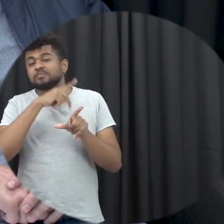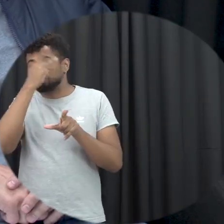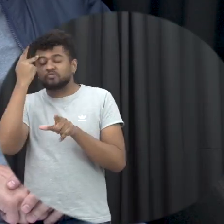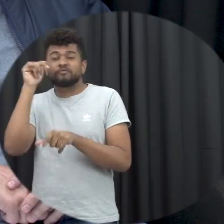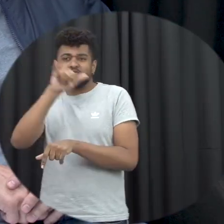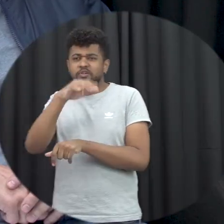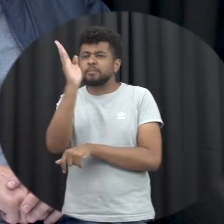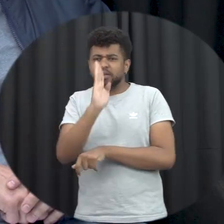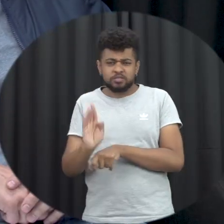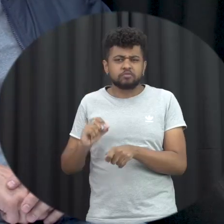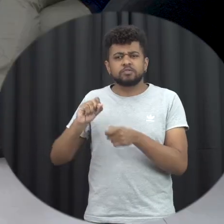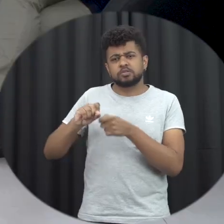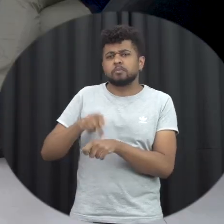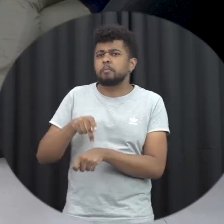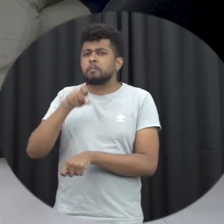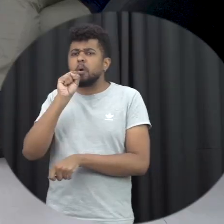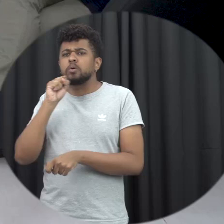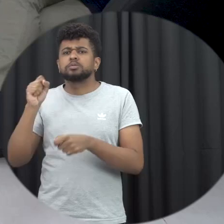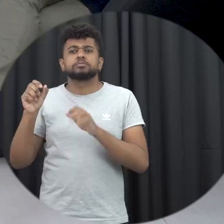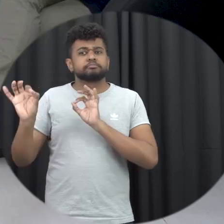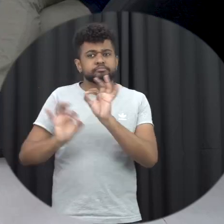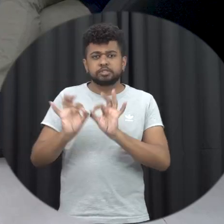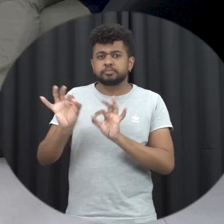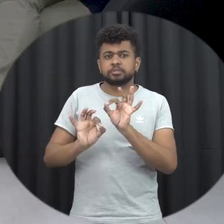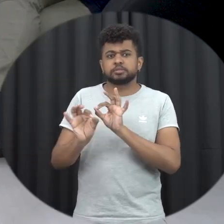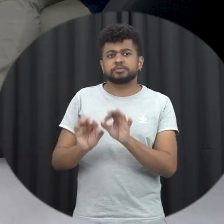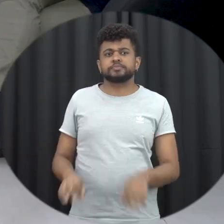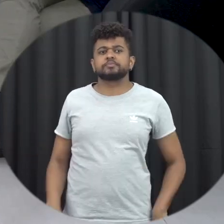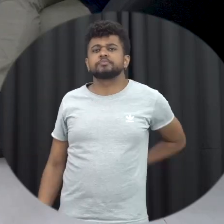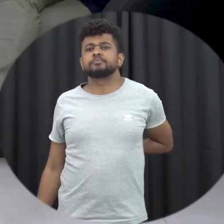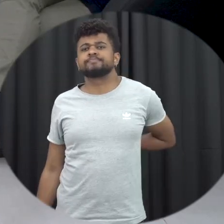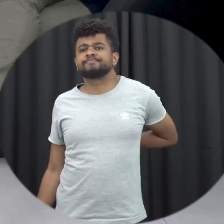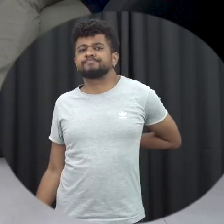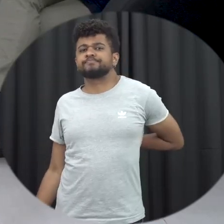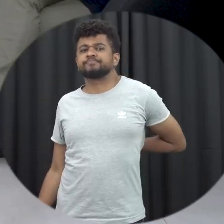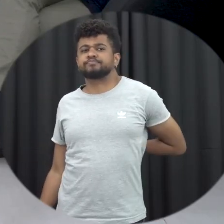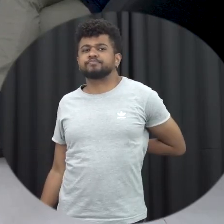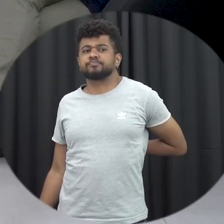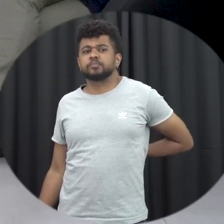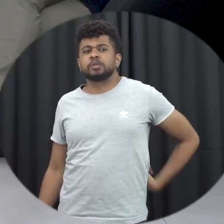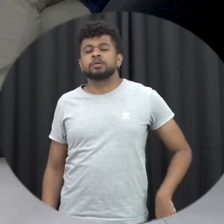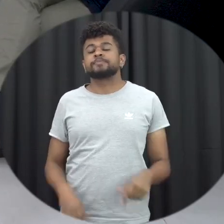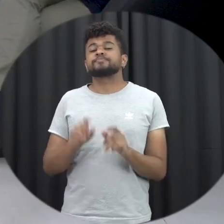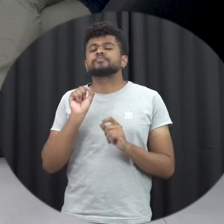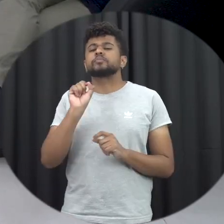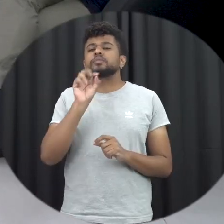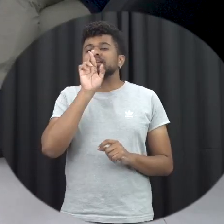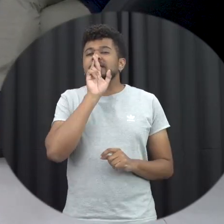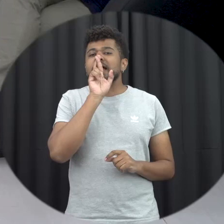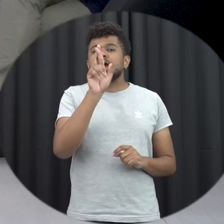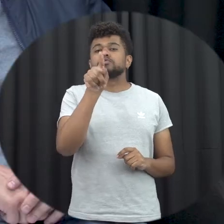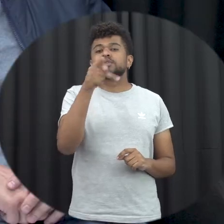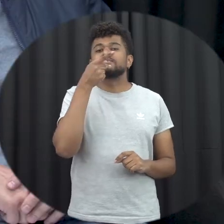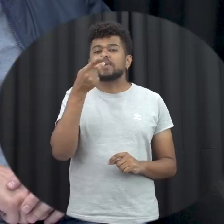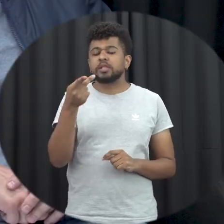fazendo pós-graduação, mas futuramente preparando. Tem que estar preparado na hora da oportunidade, né? E que recado que a professora deixa aí aos